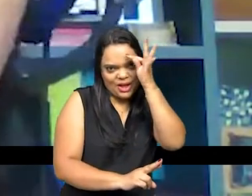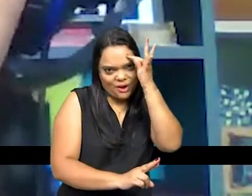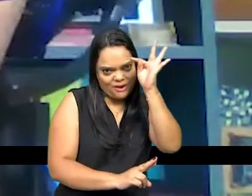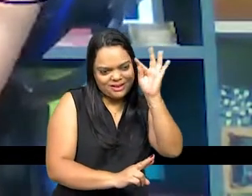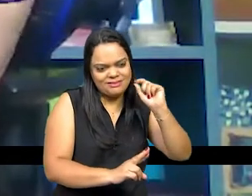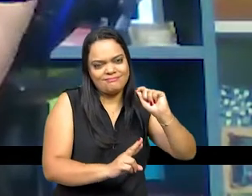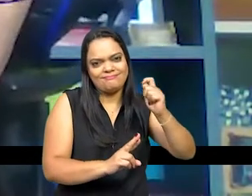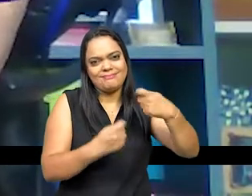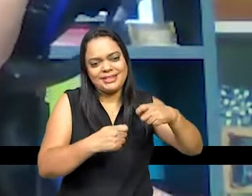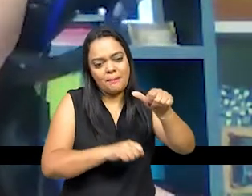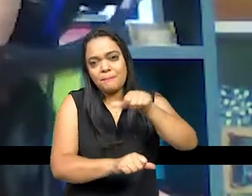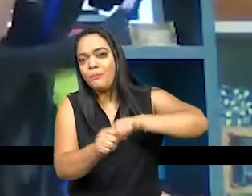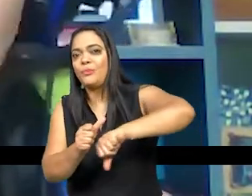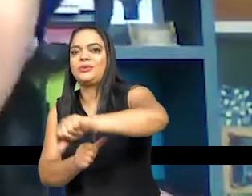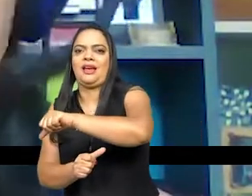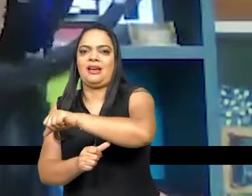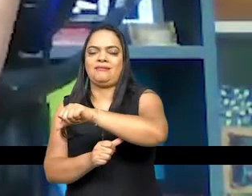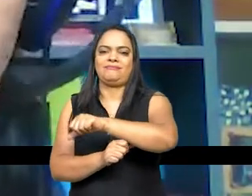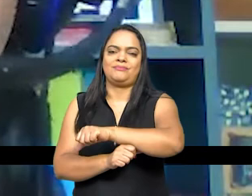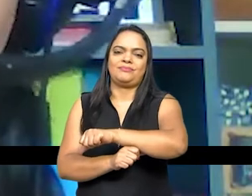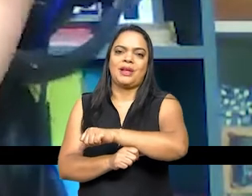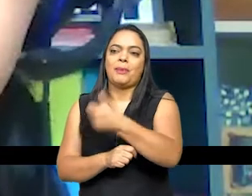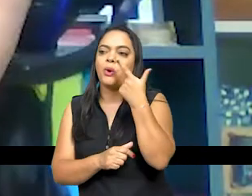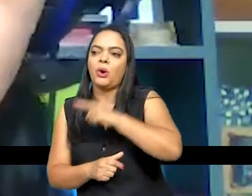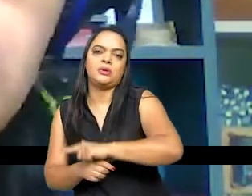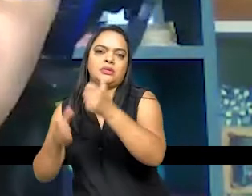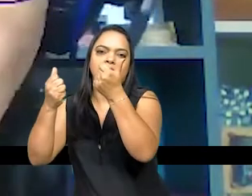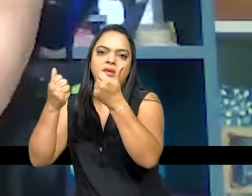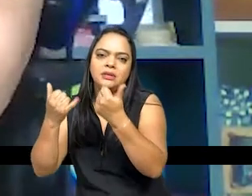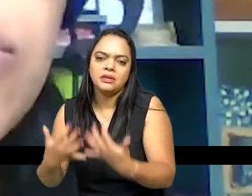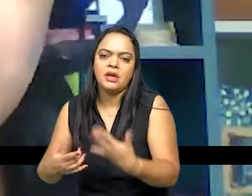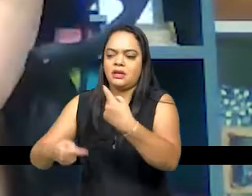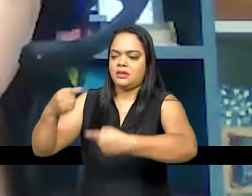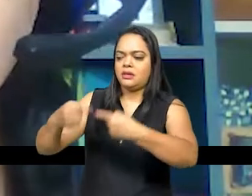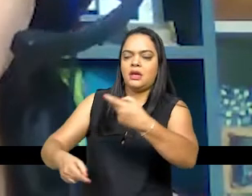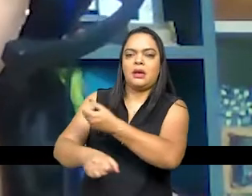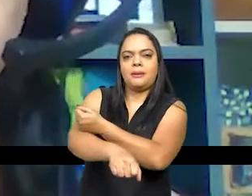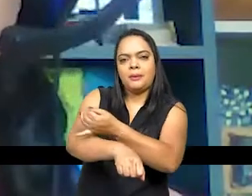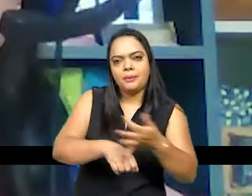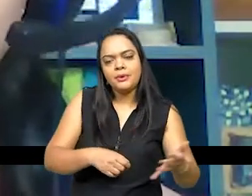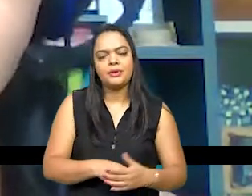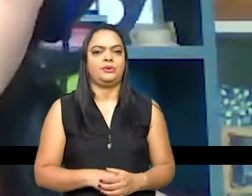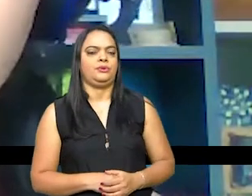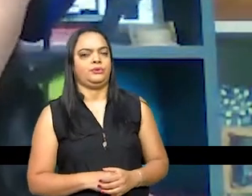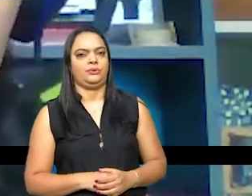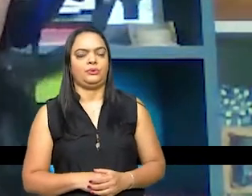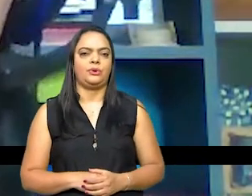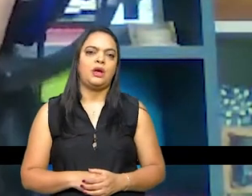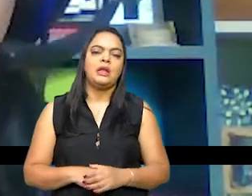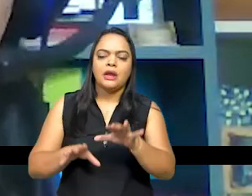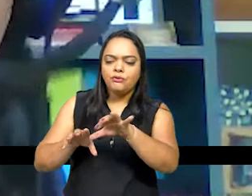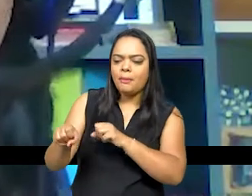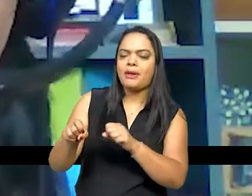não consegue discutir branquitude. A gente não consegue manter a mesma matriz curricular, tanto nos cursos de formação como nos livros didáticos,